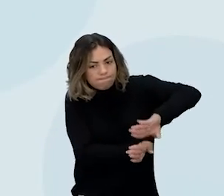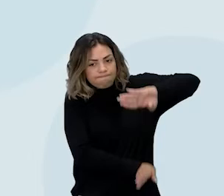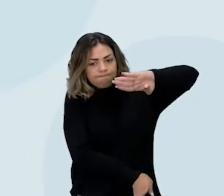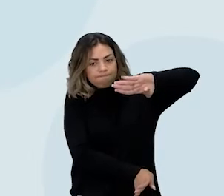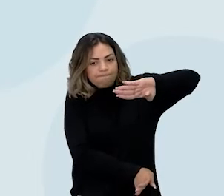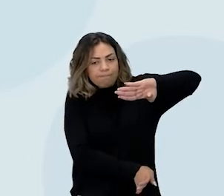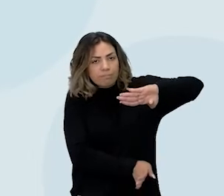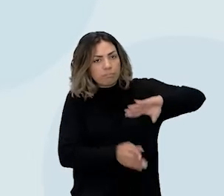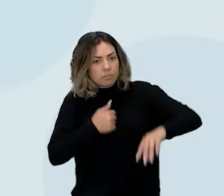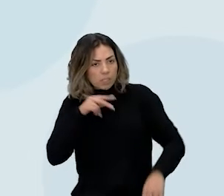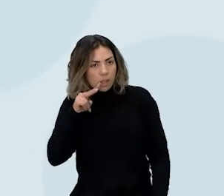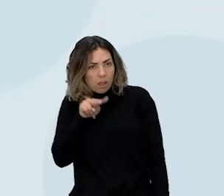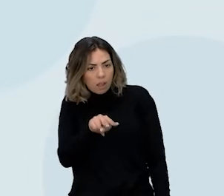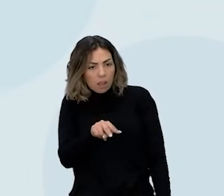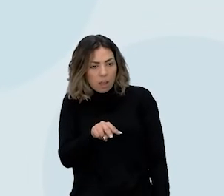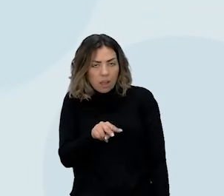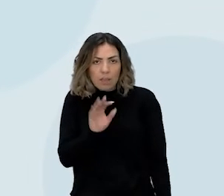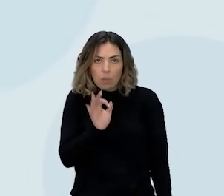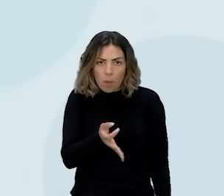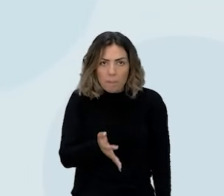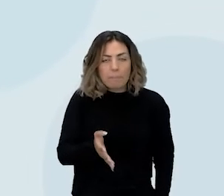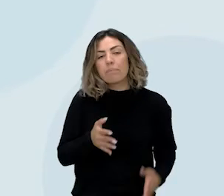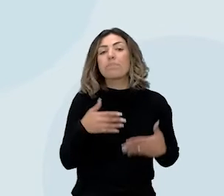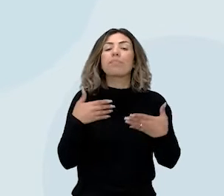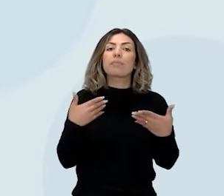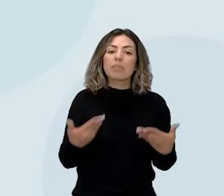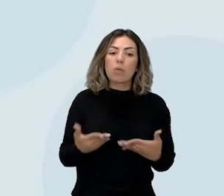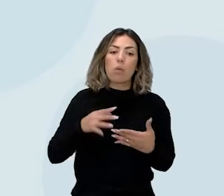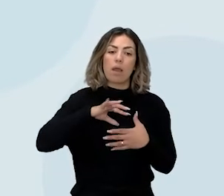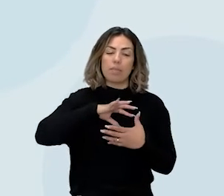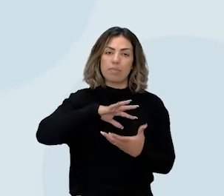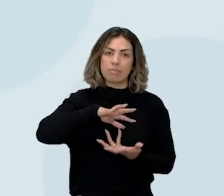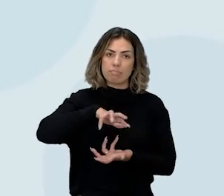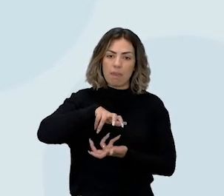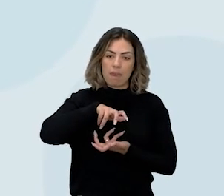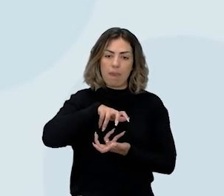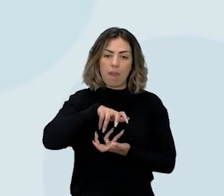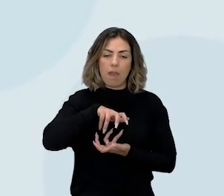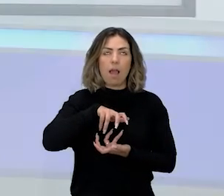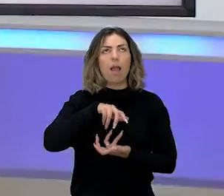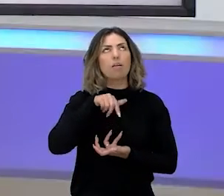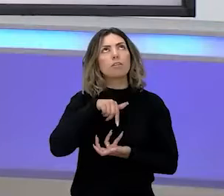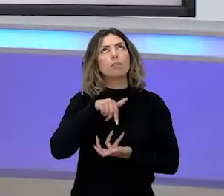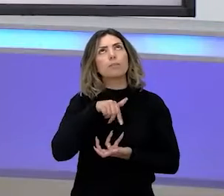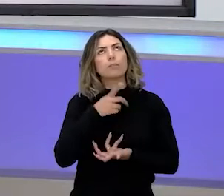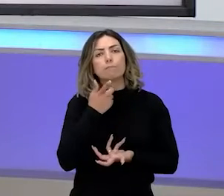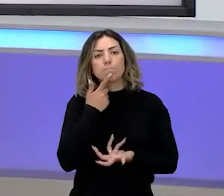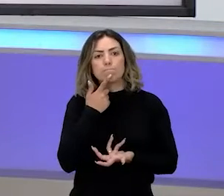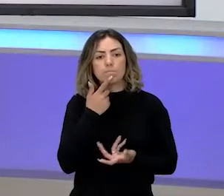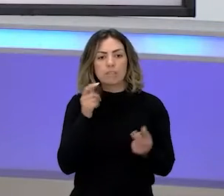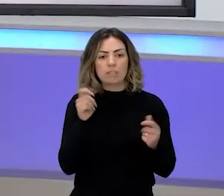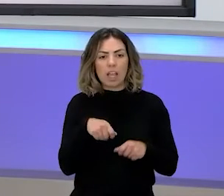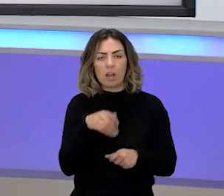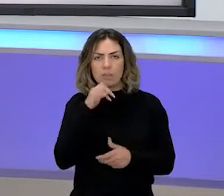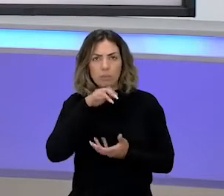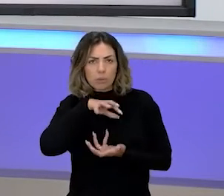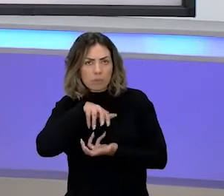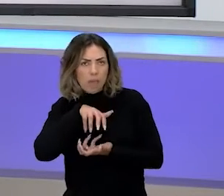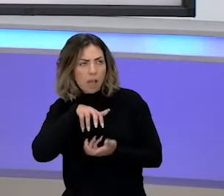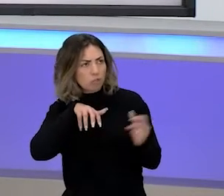aqui. Então a Terra ela não fica vamos dizer assim, de cara para o Sol,